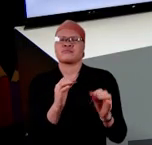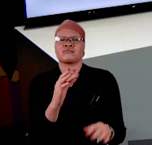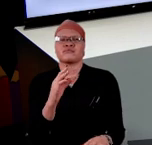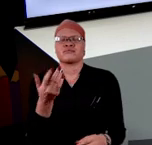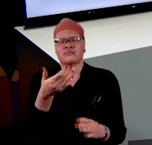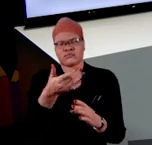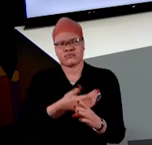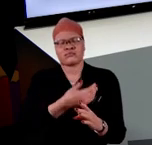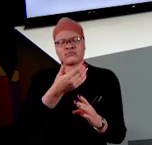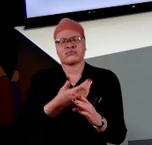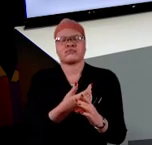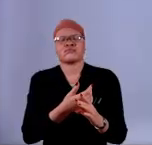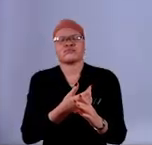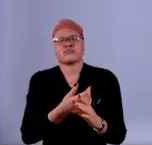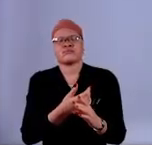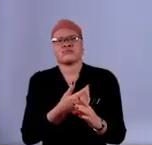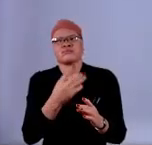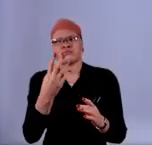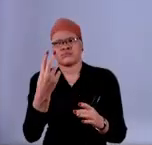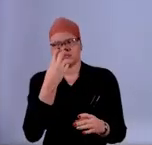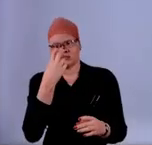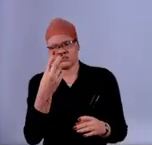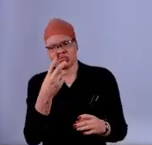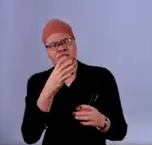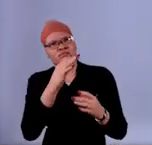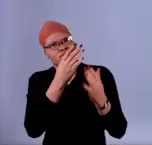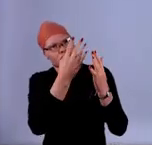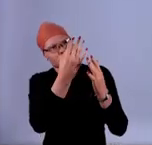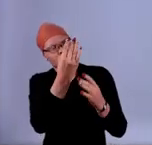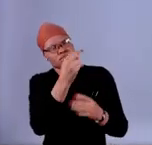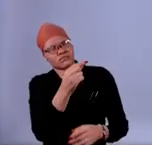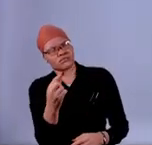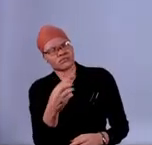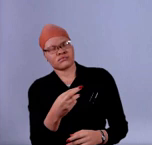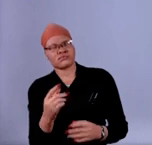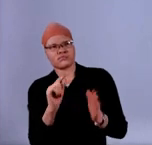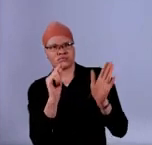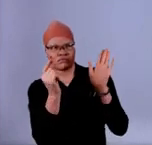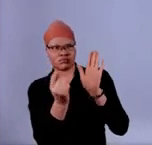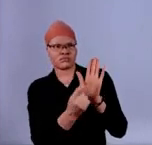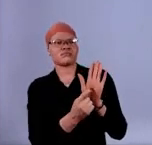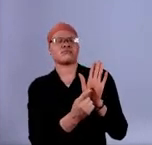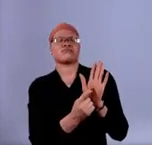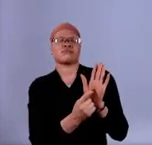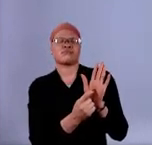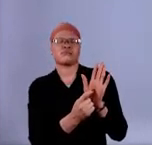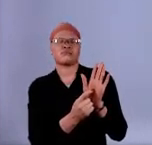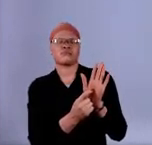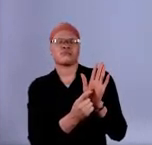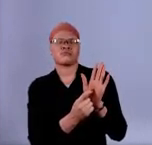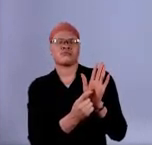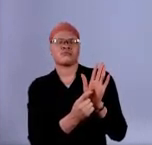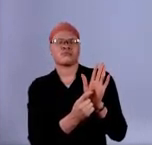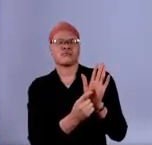vamos para a atividade Observe as frações identifica temos estas frações